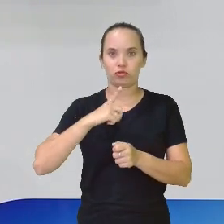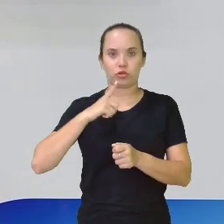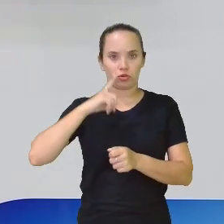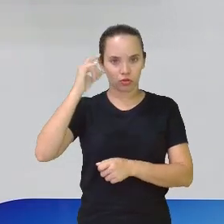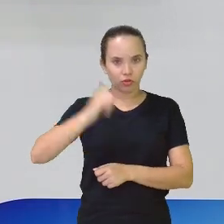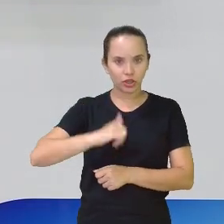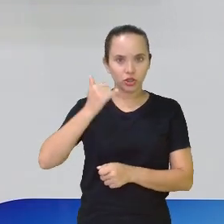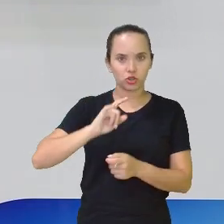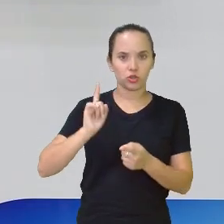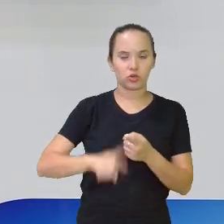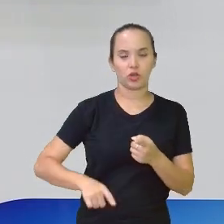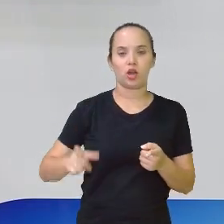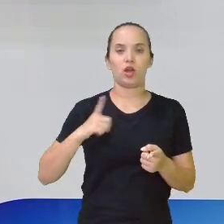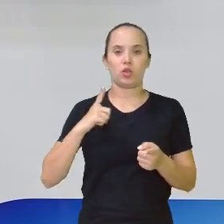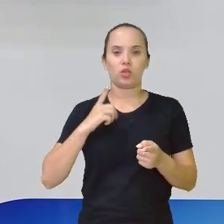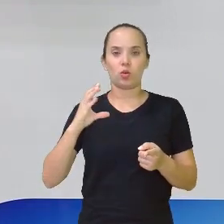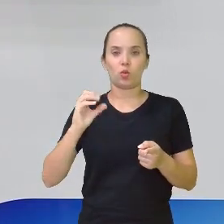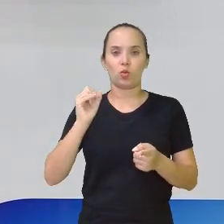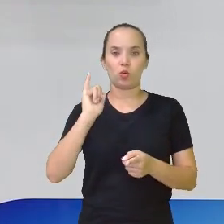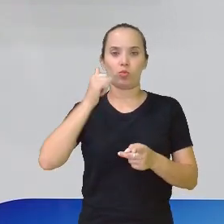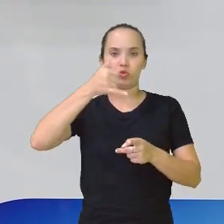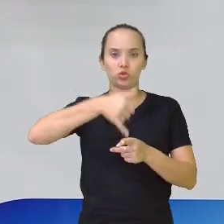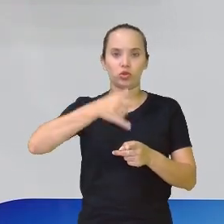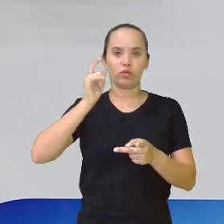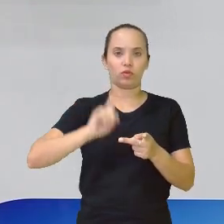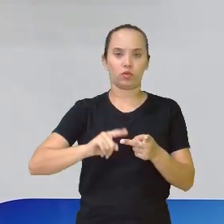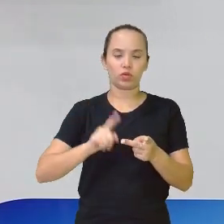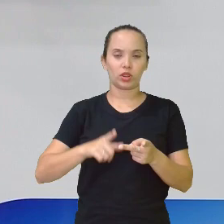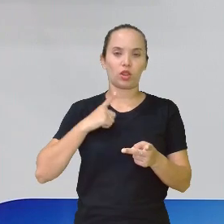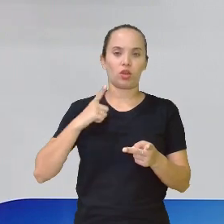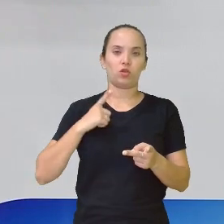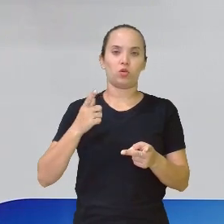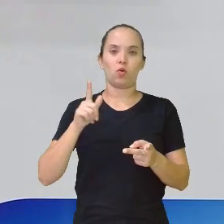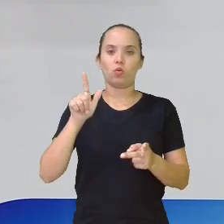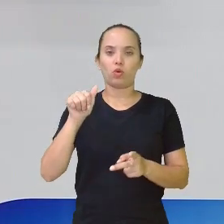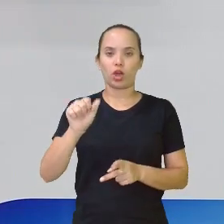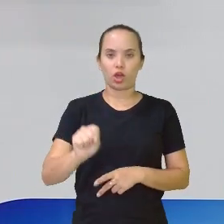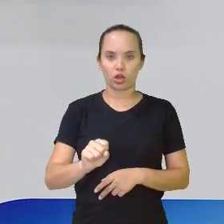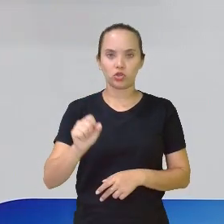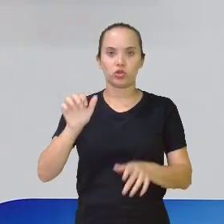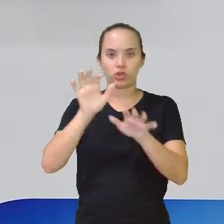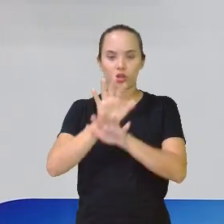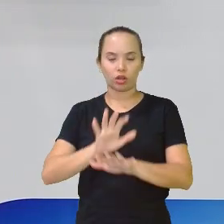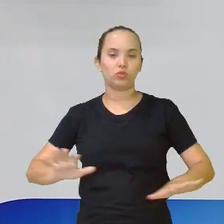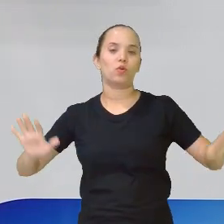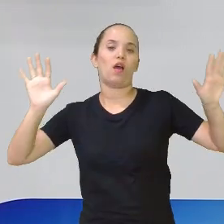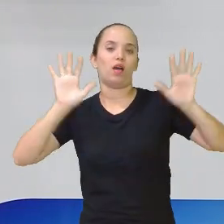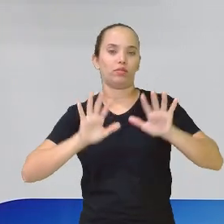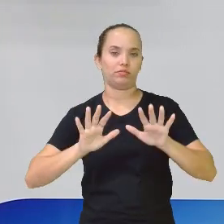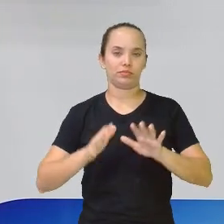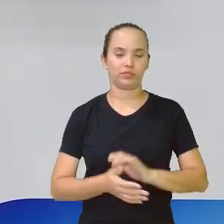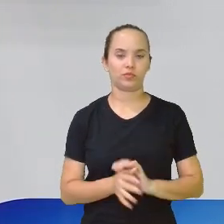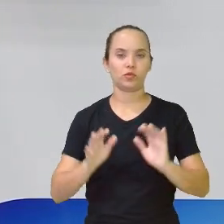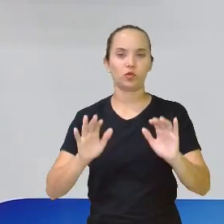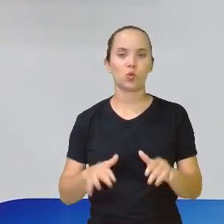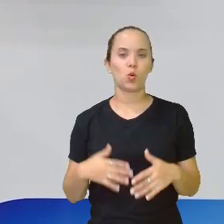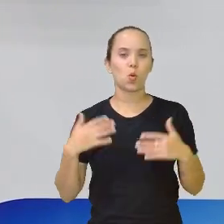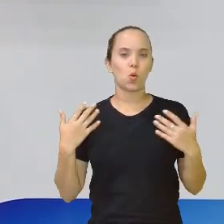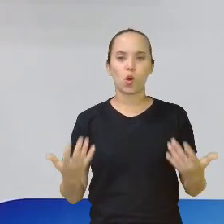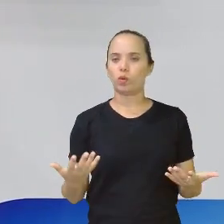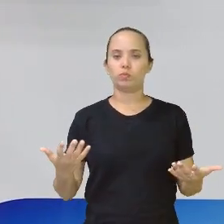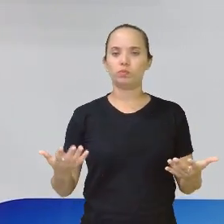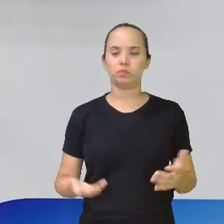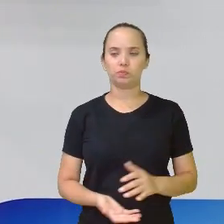fonte de energia, eu tenho combustível e tenho um gás que está no ambiente. Que gás